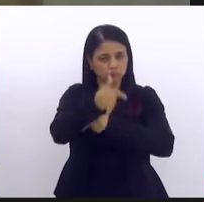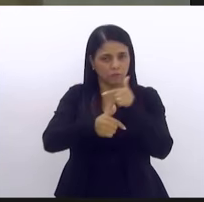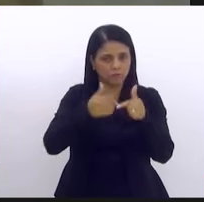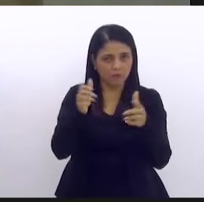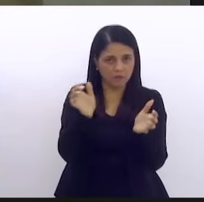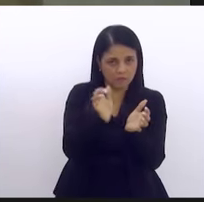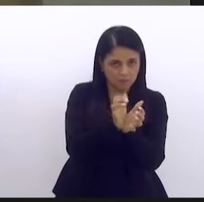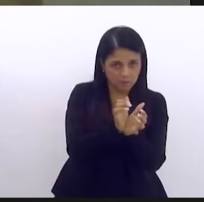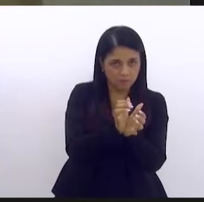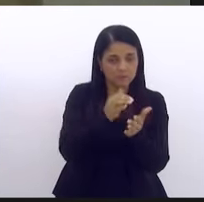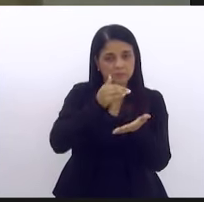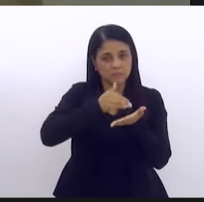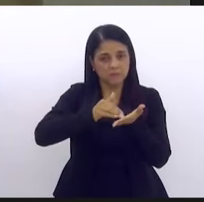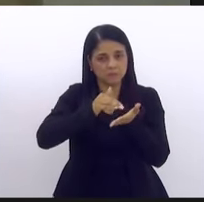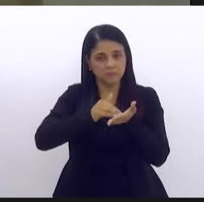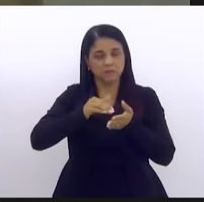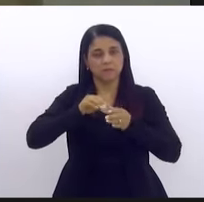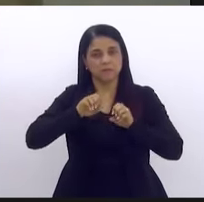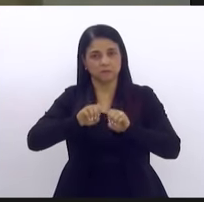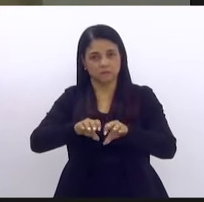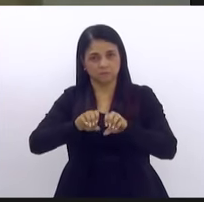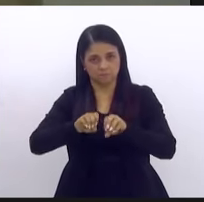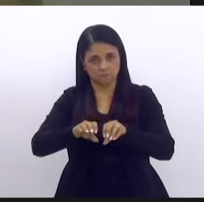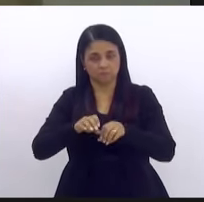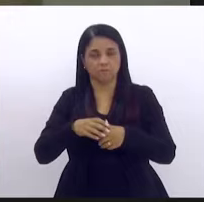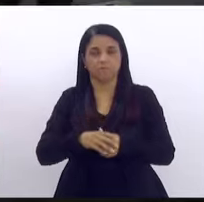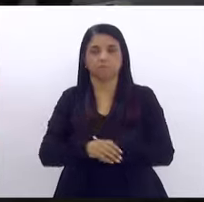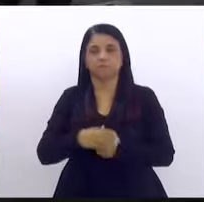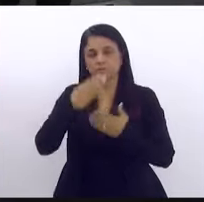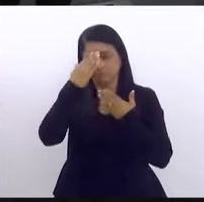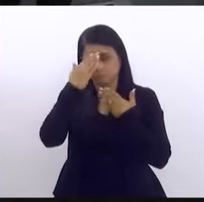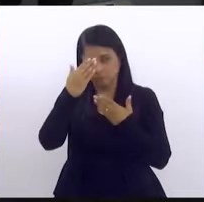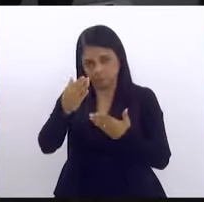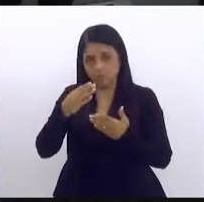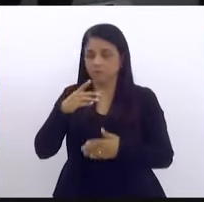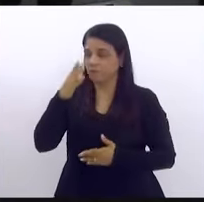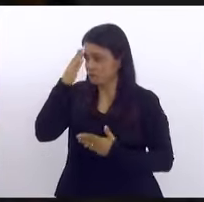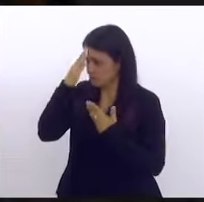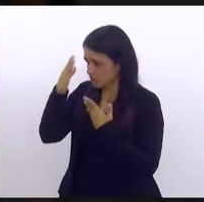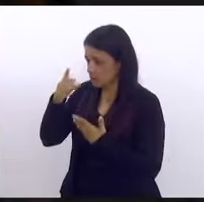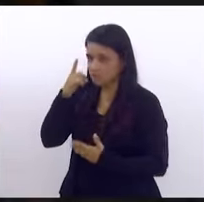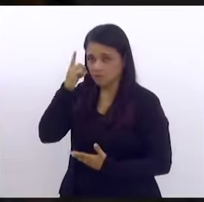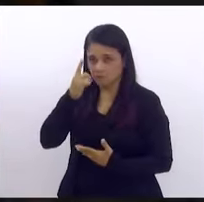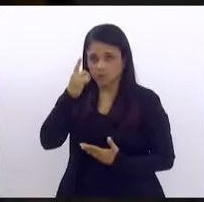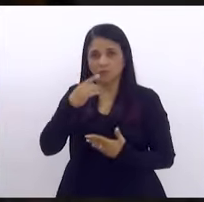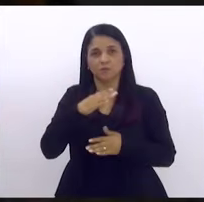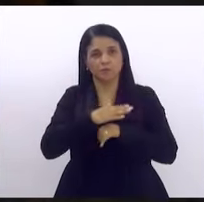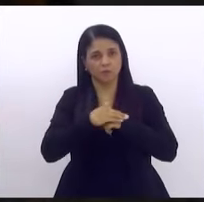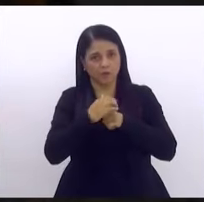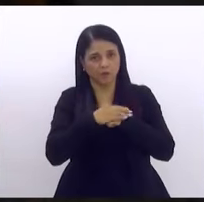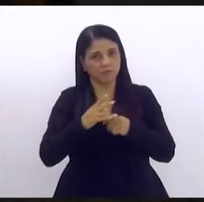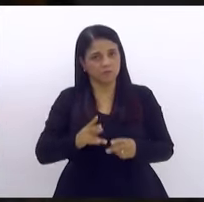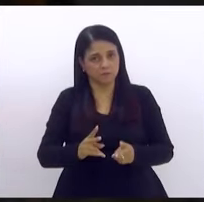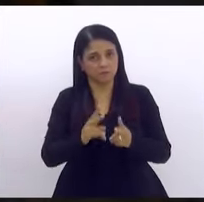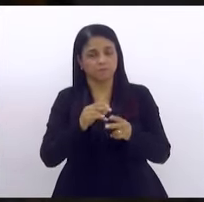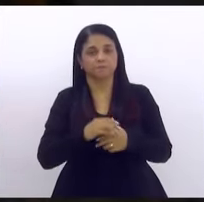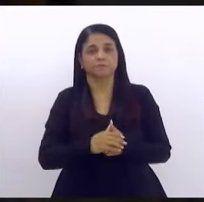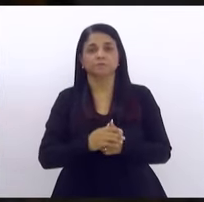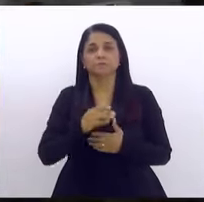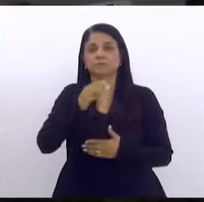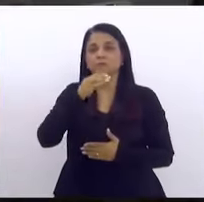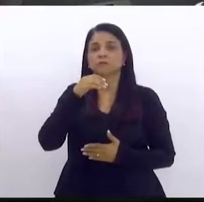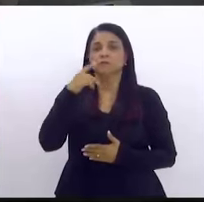na Secretaria Estadual de Educação. Muito obrigado. Muito obrigado, deputado Chico, pelo carinho, sempre. Senhor deputada presidente, Tia